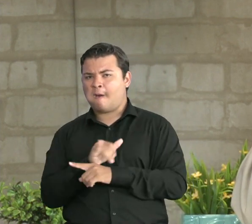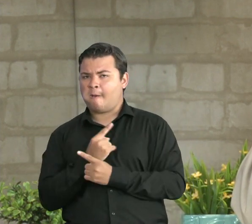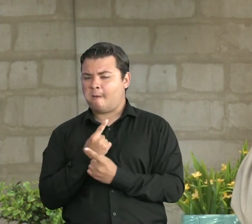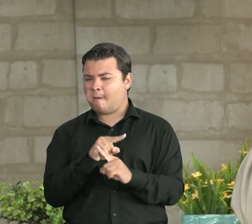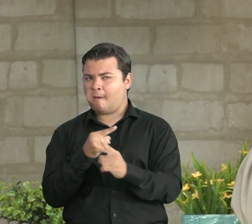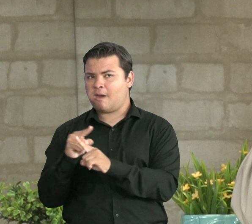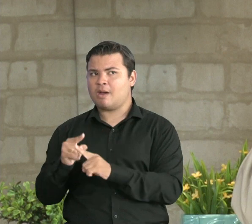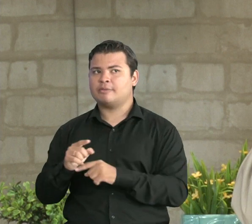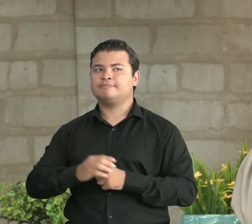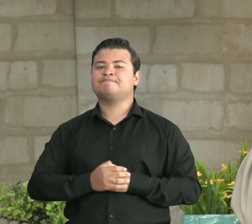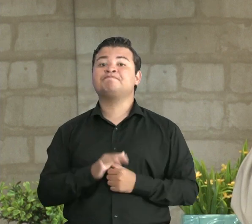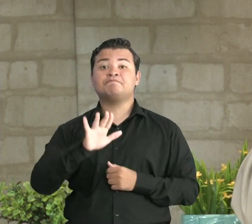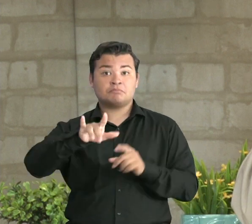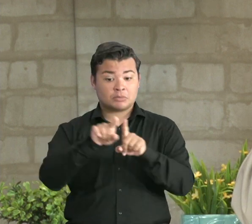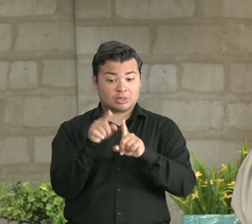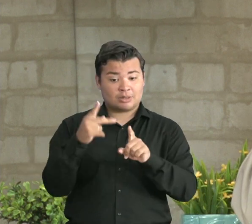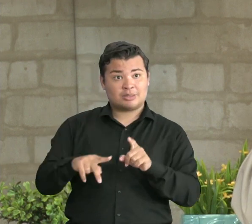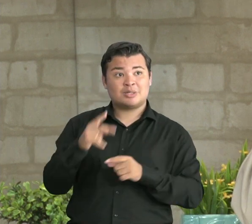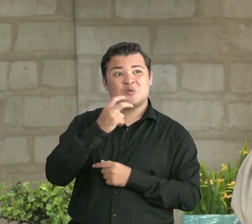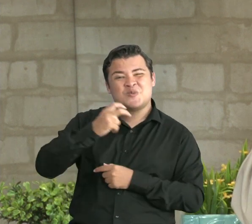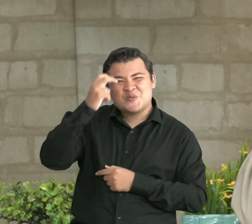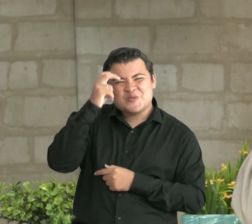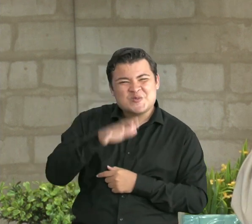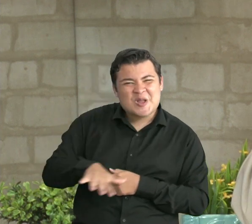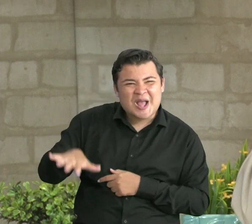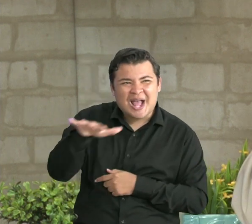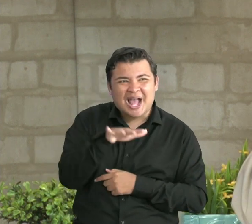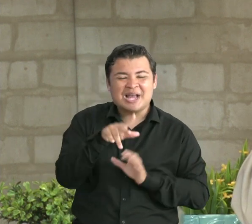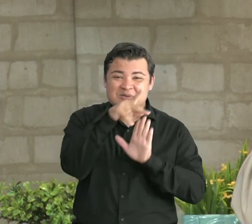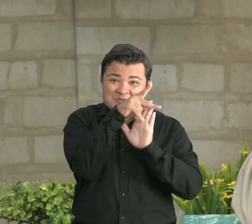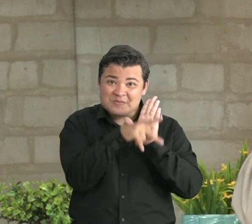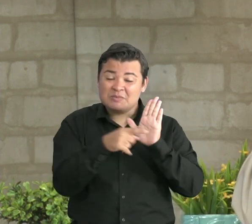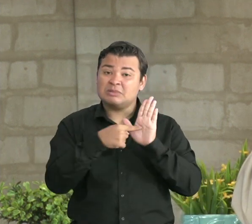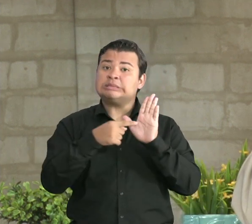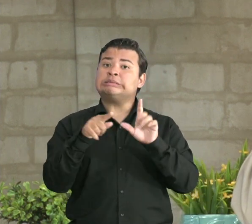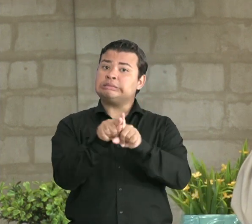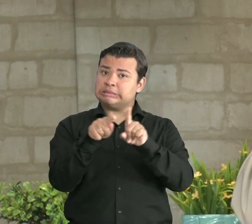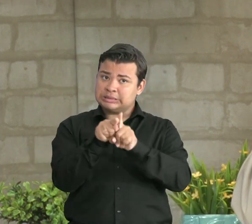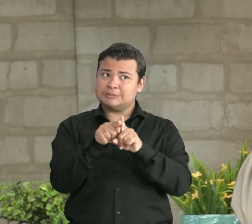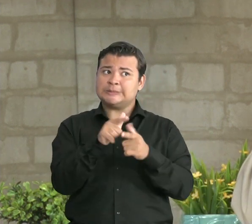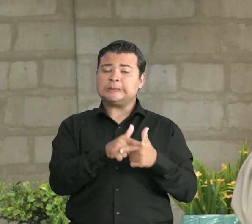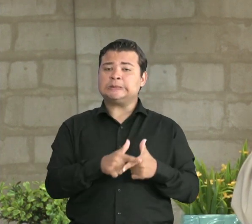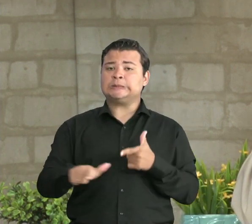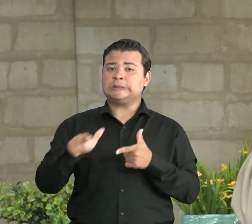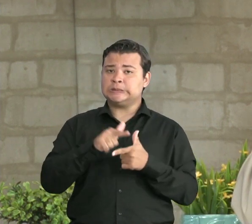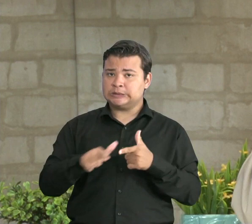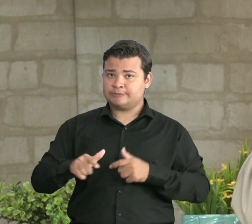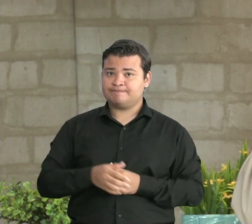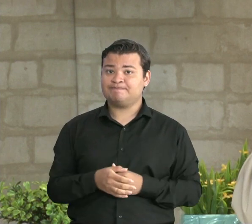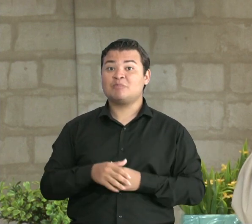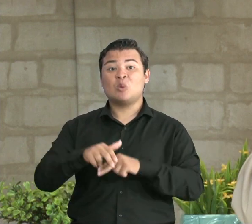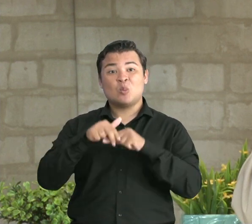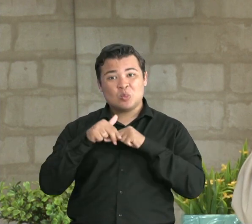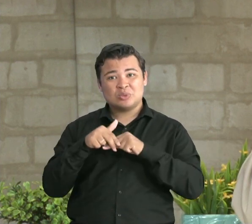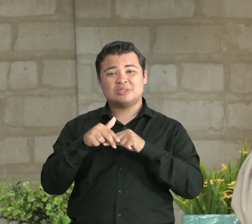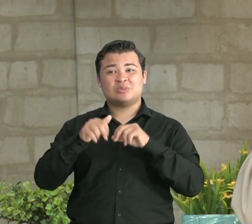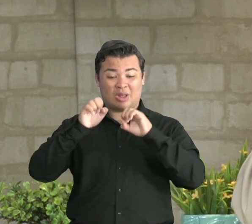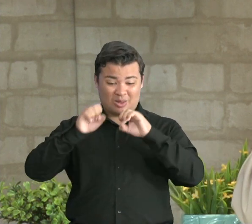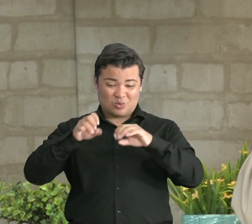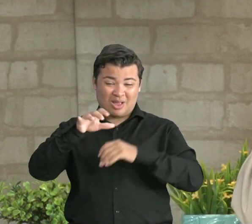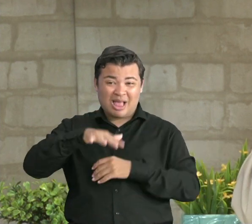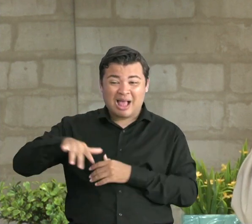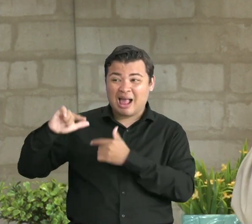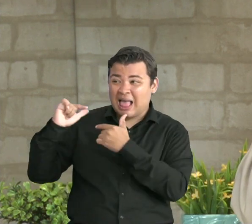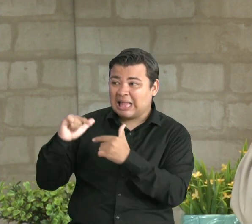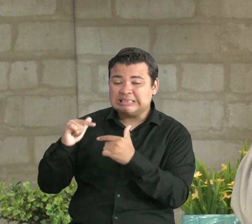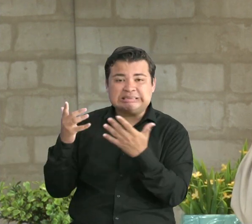projeto cultural ocidental que possivelmente esteja em crise também. E aí a educação tradicional já não consegue enfrentar. Só um